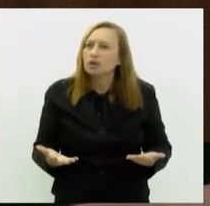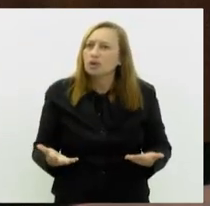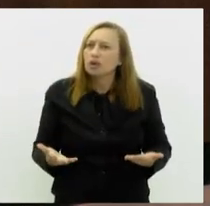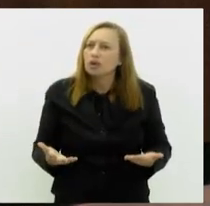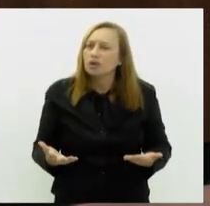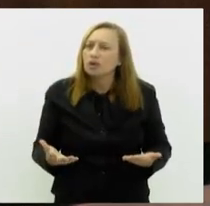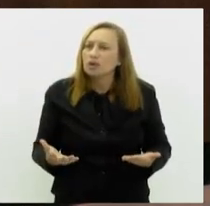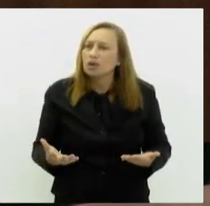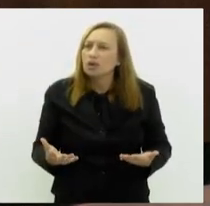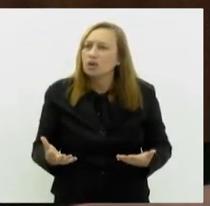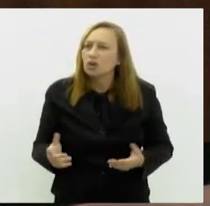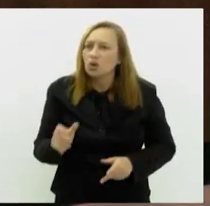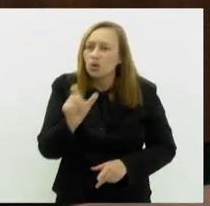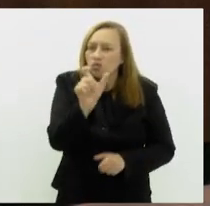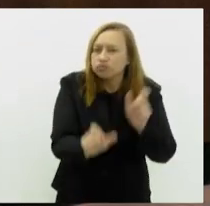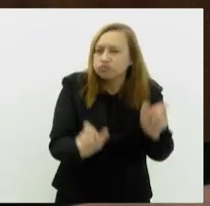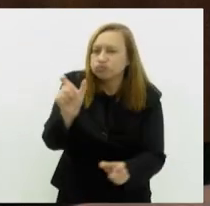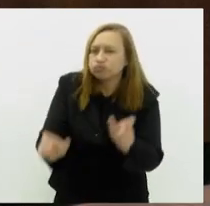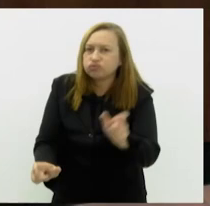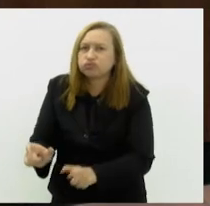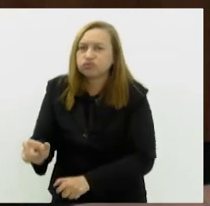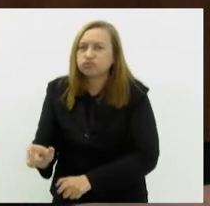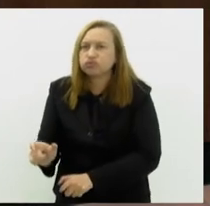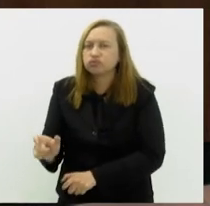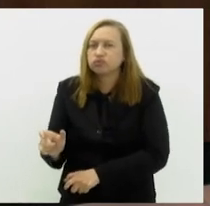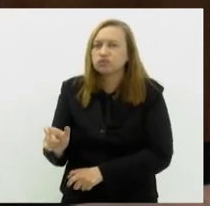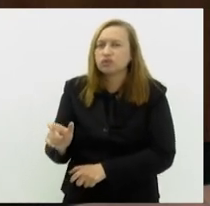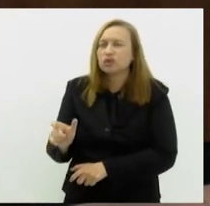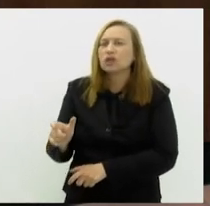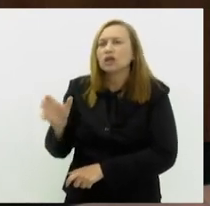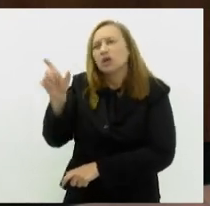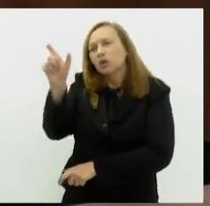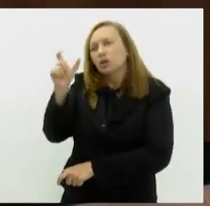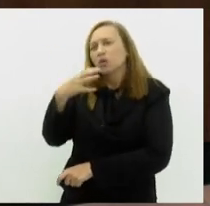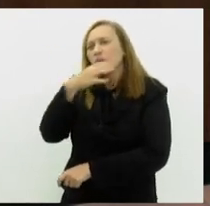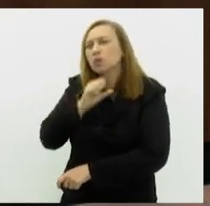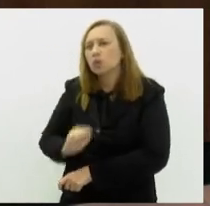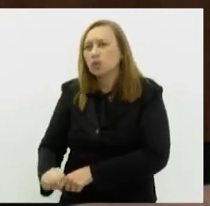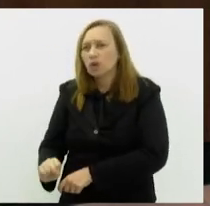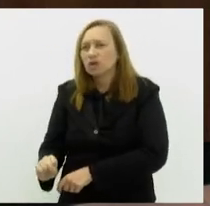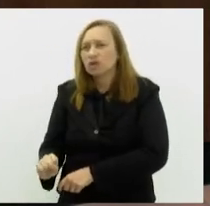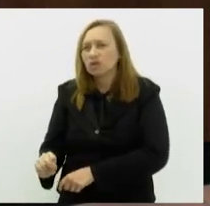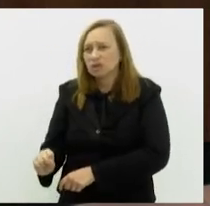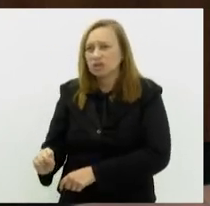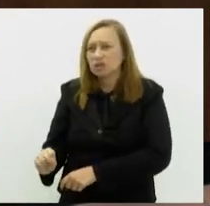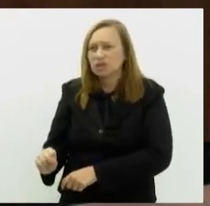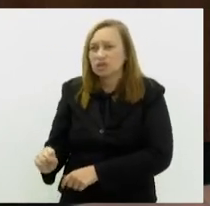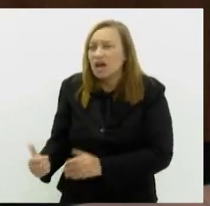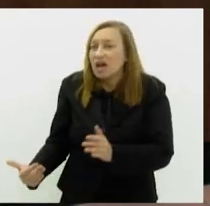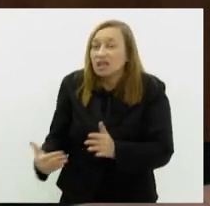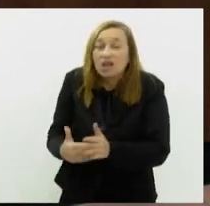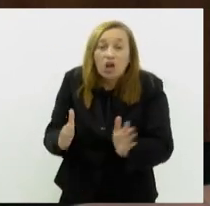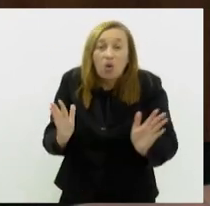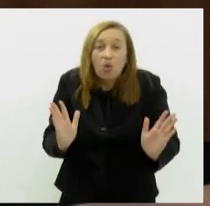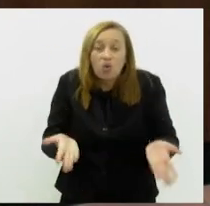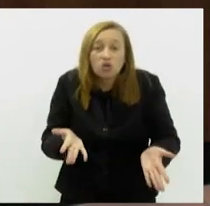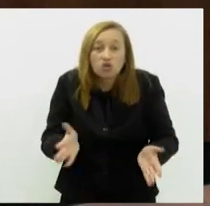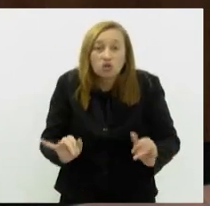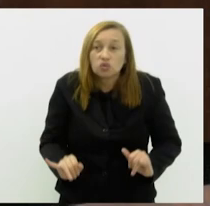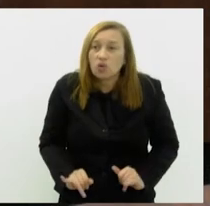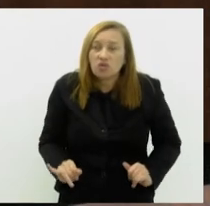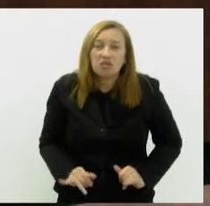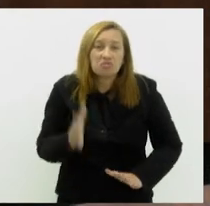israelenses foram arrastados para dentro da faixa de Gaza e estão até hoje lá, não se sabe se vivos ou